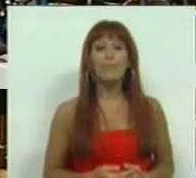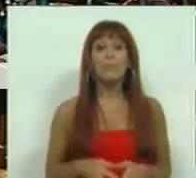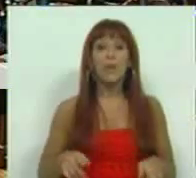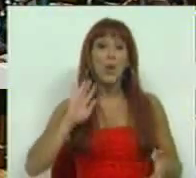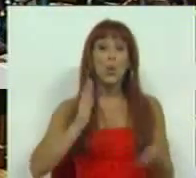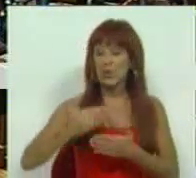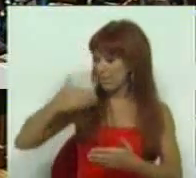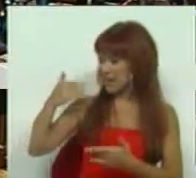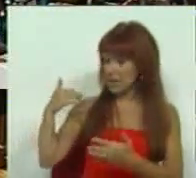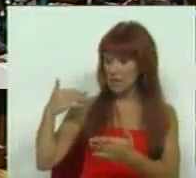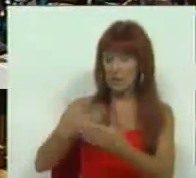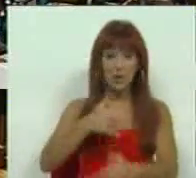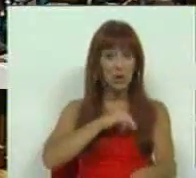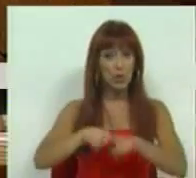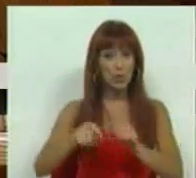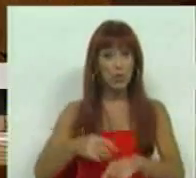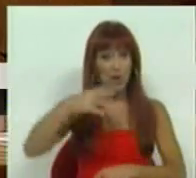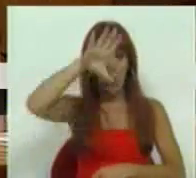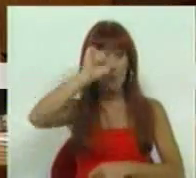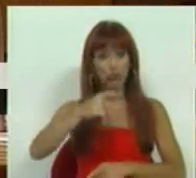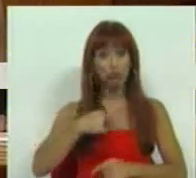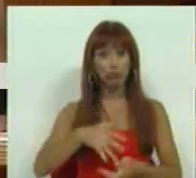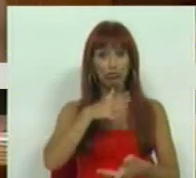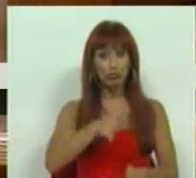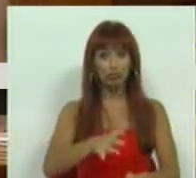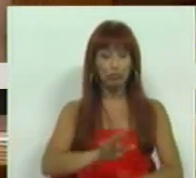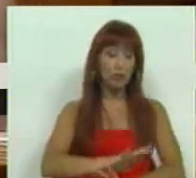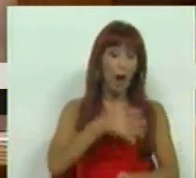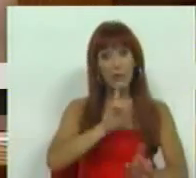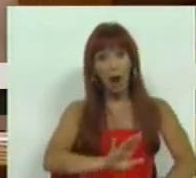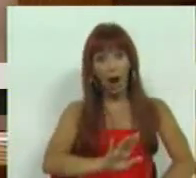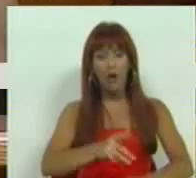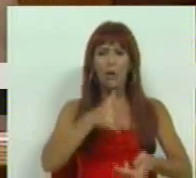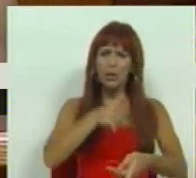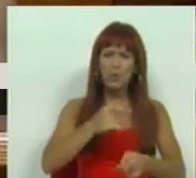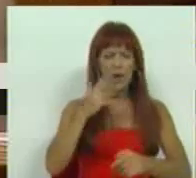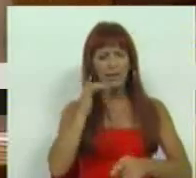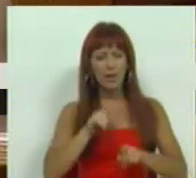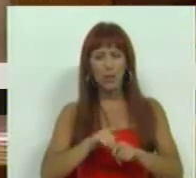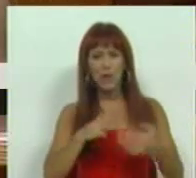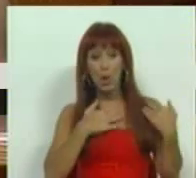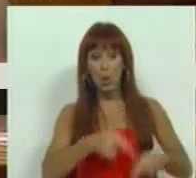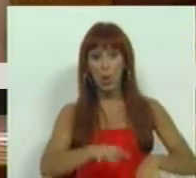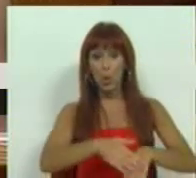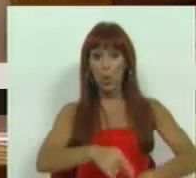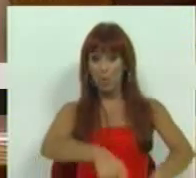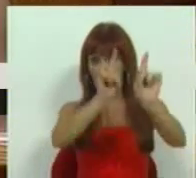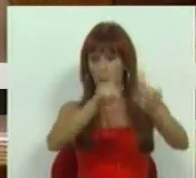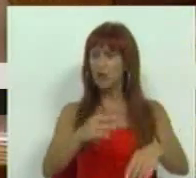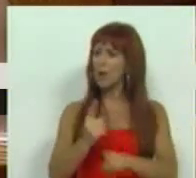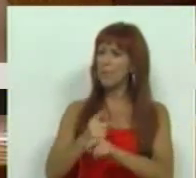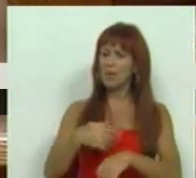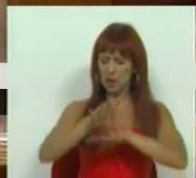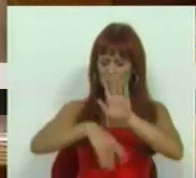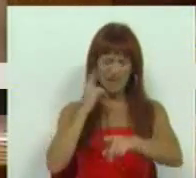Nestes últimos dias, senhores deputados, o Ministério já se disse e já se desdisse, já tentou lançar as suas culpas para outros e mantém